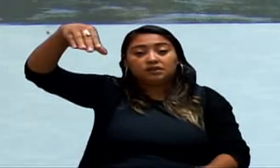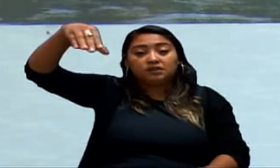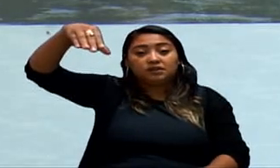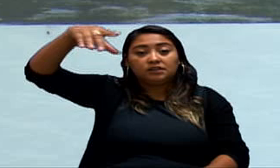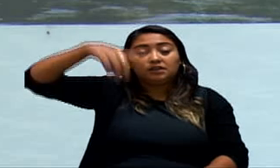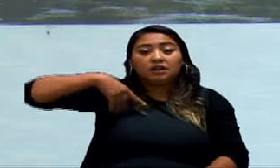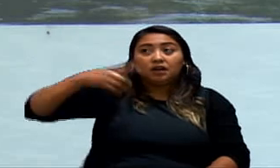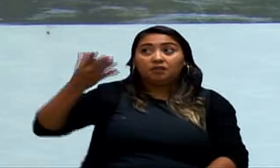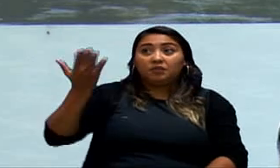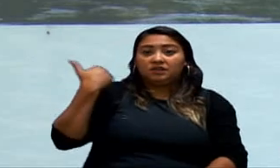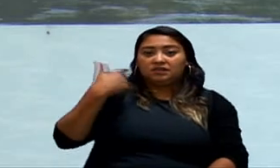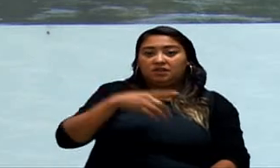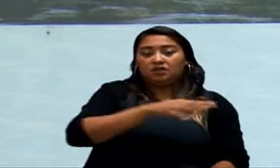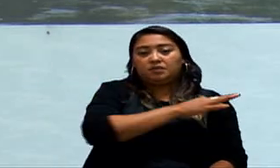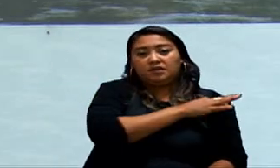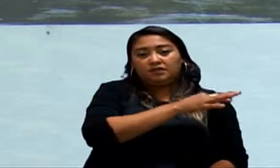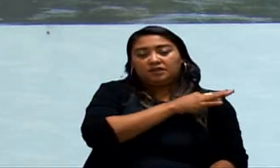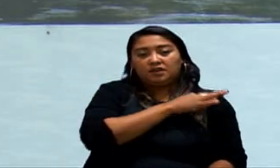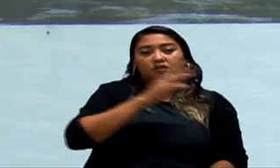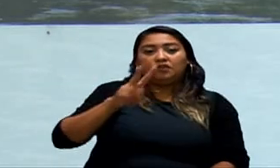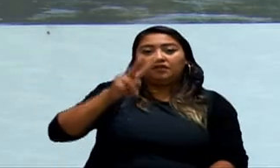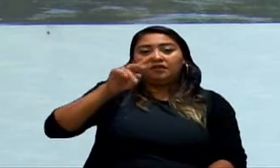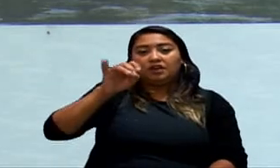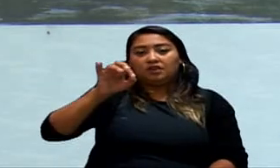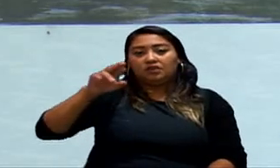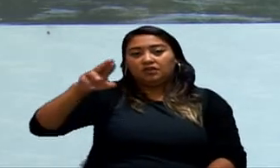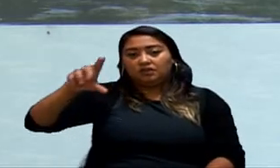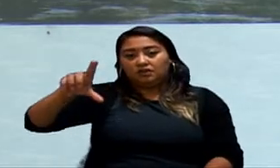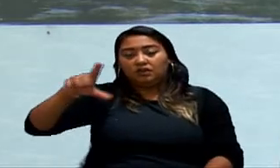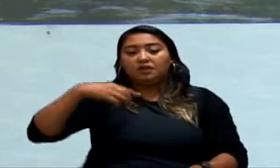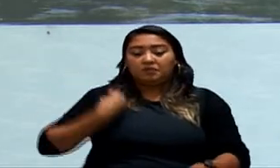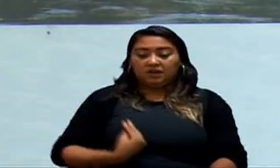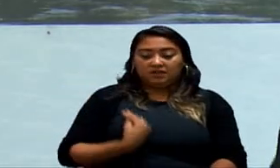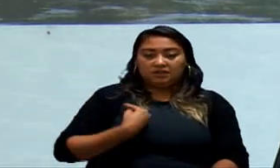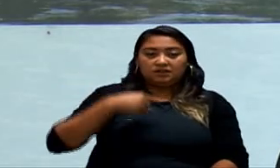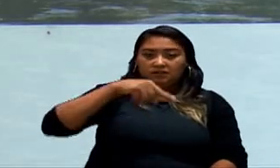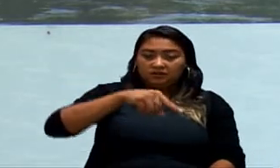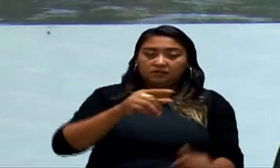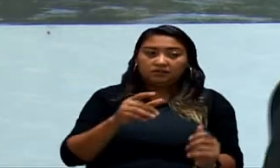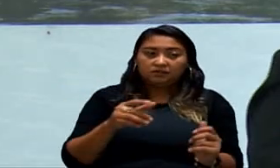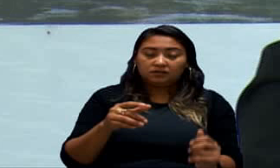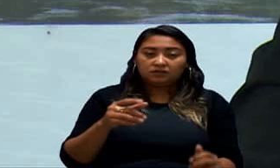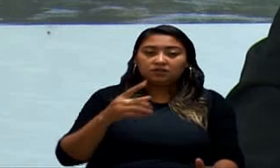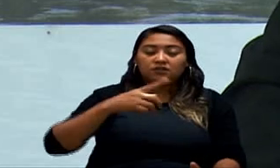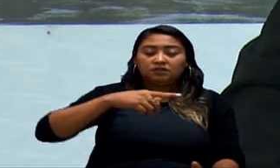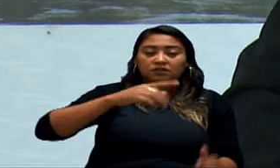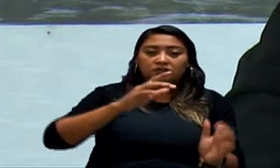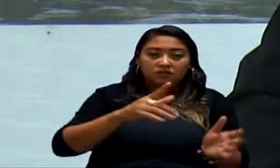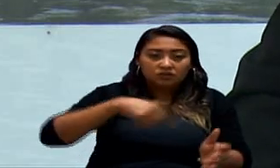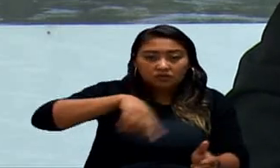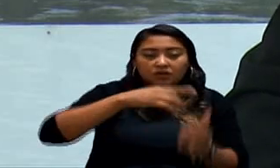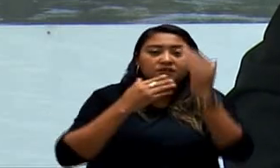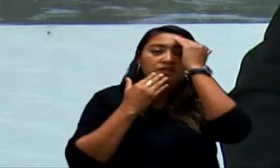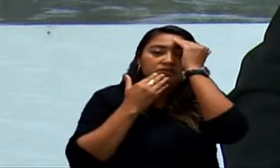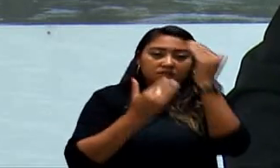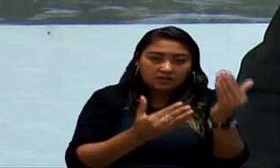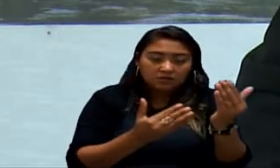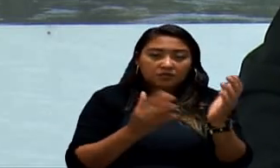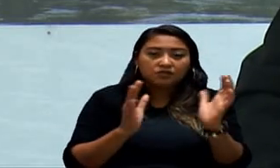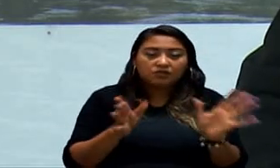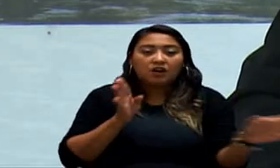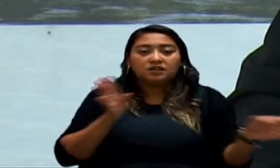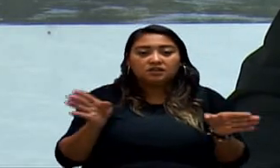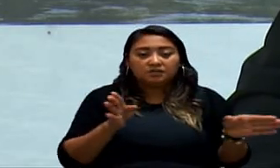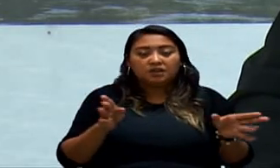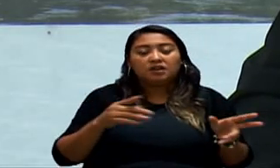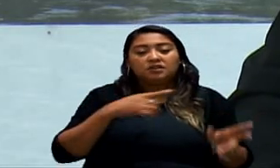o ex-prefeito e deputado federal Vitor Lipe estava presente, a quem nós já antecipadamente agradecemos a